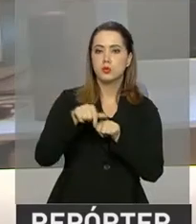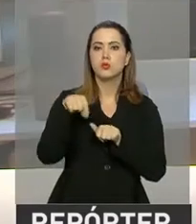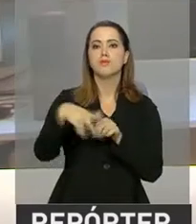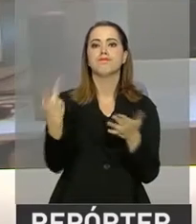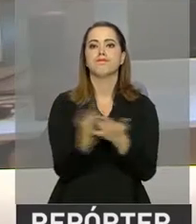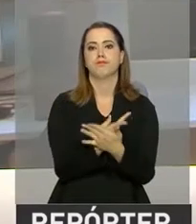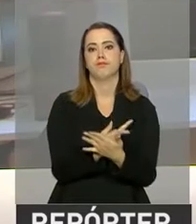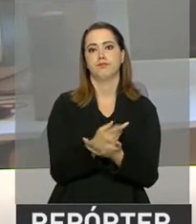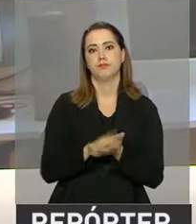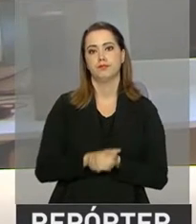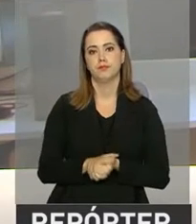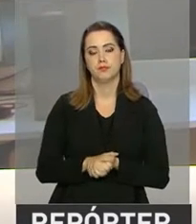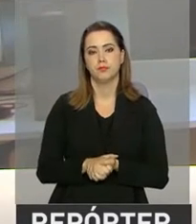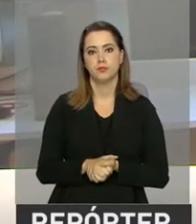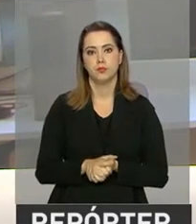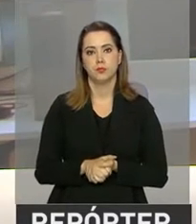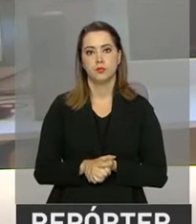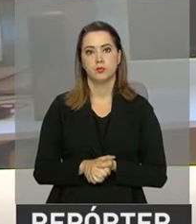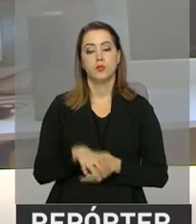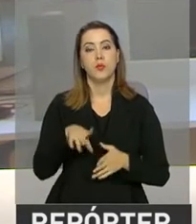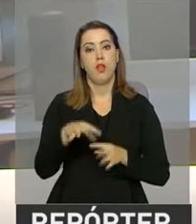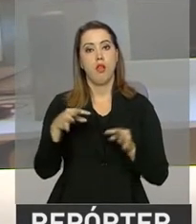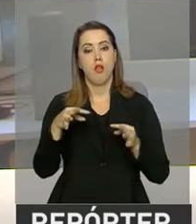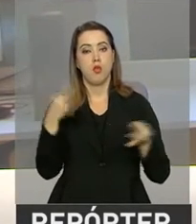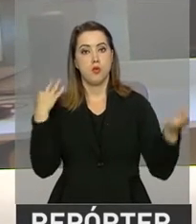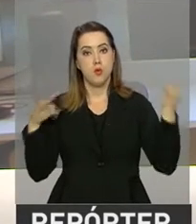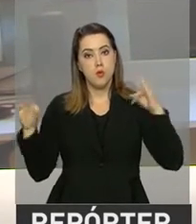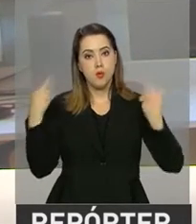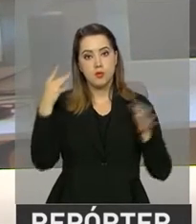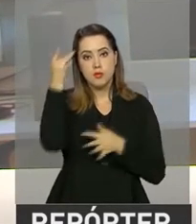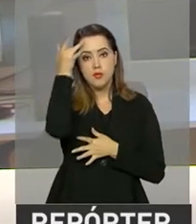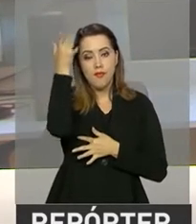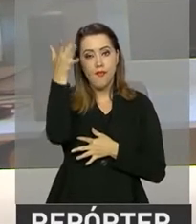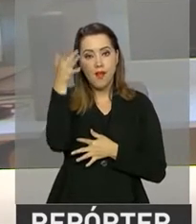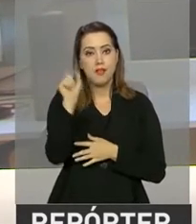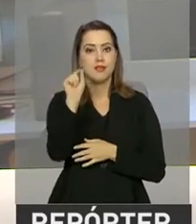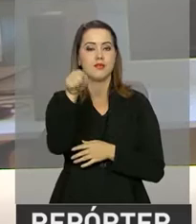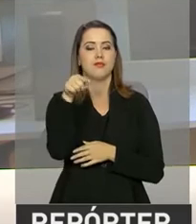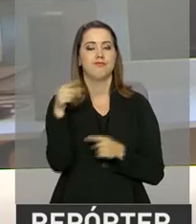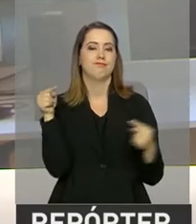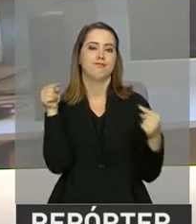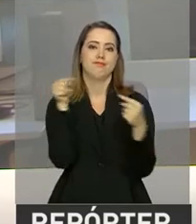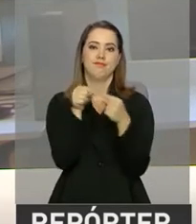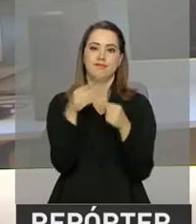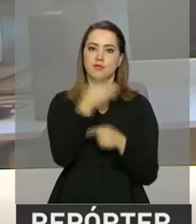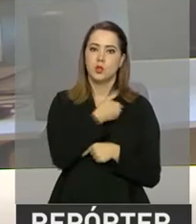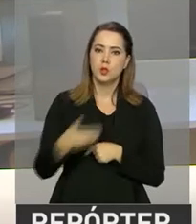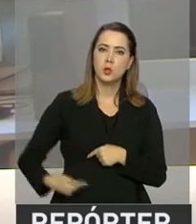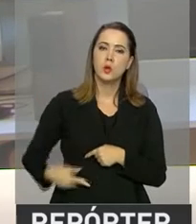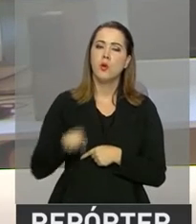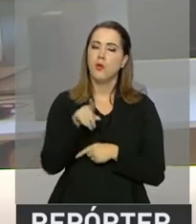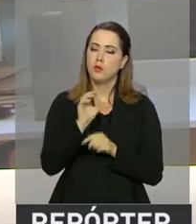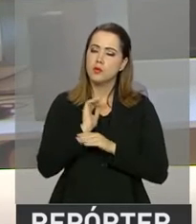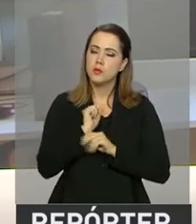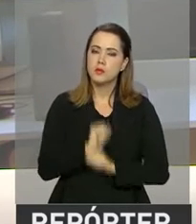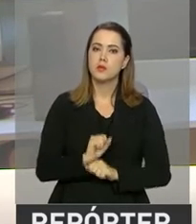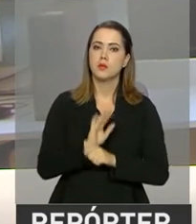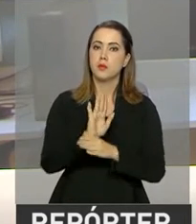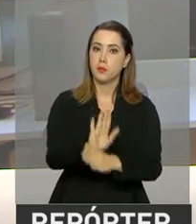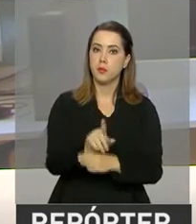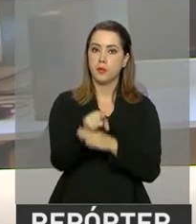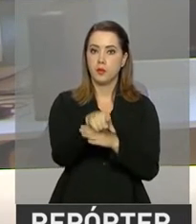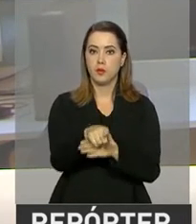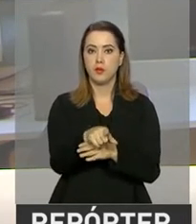realidade. Tornar o turismo mais fácil para todos é a meta do governo. E você pode ajudar no aplicativo